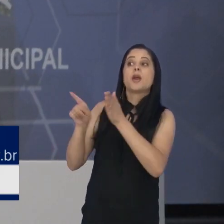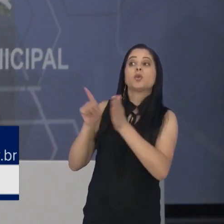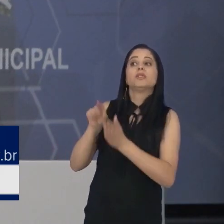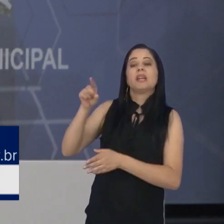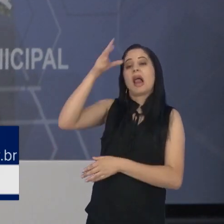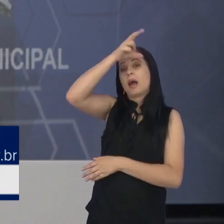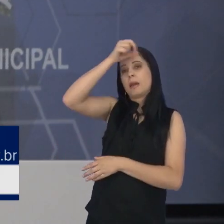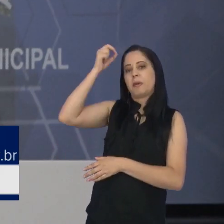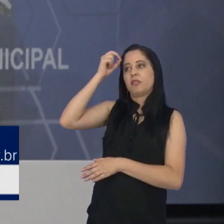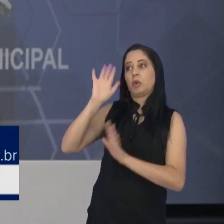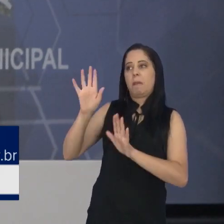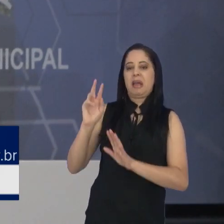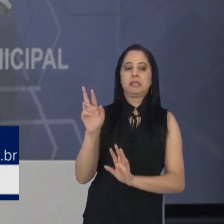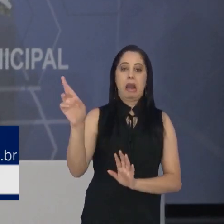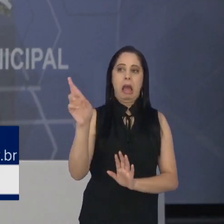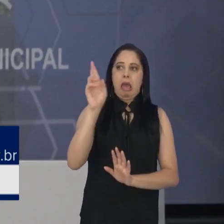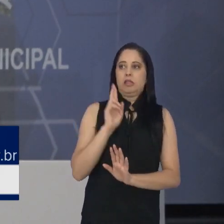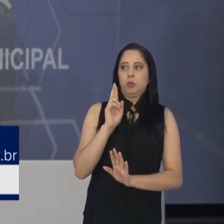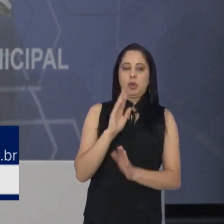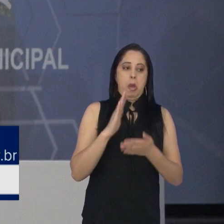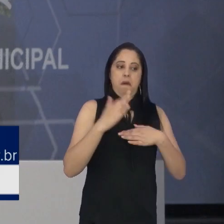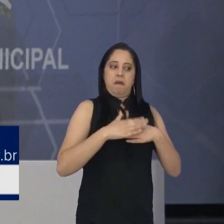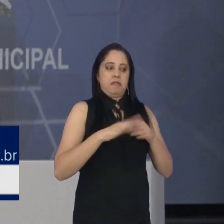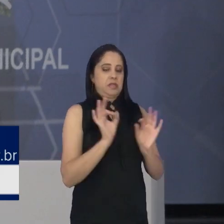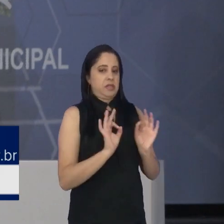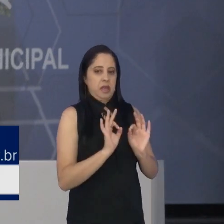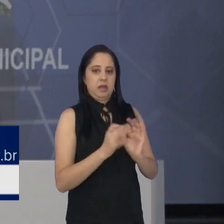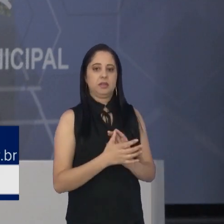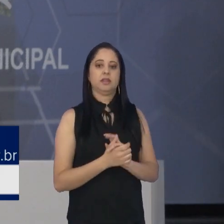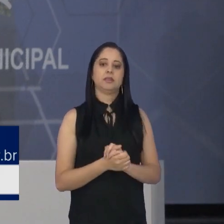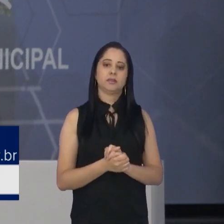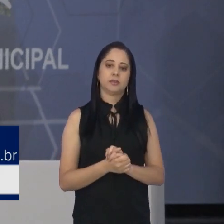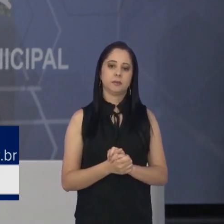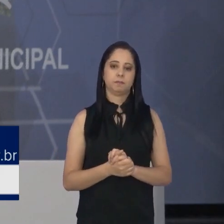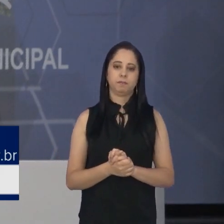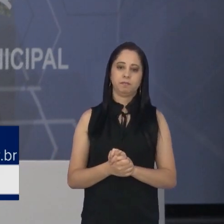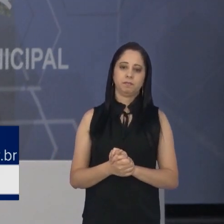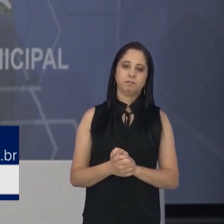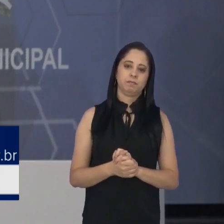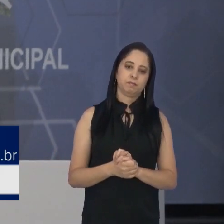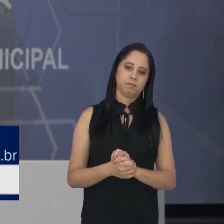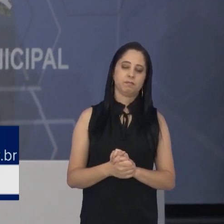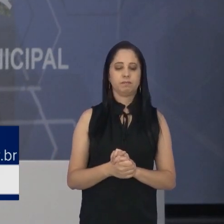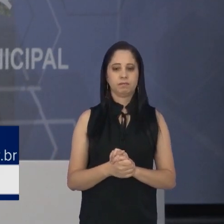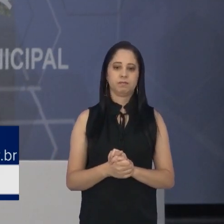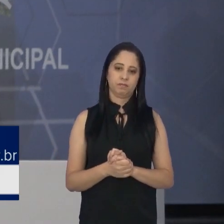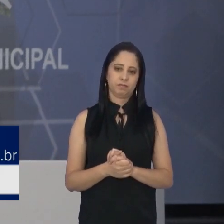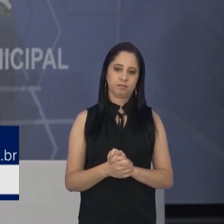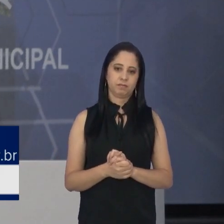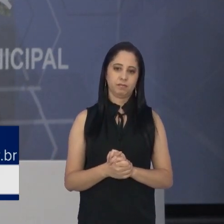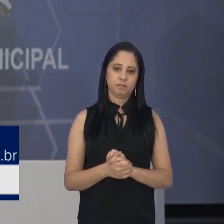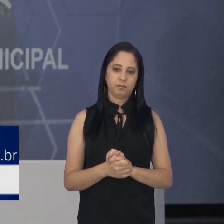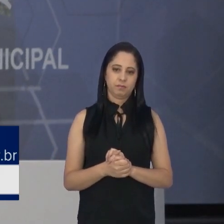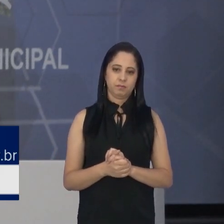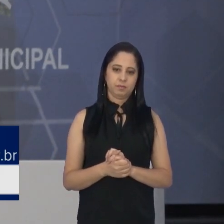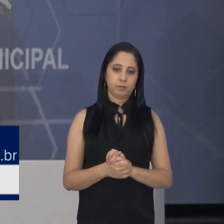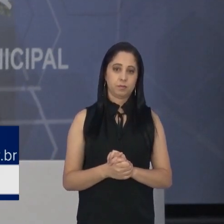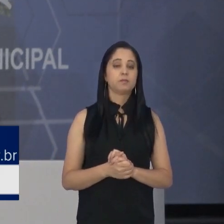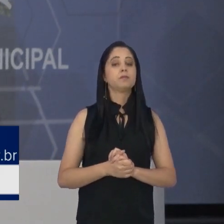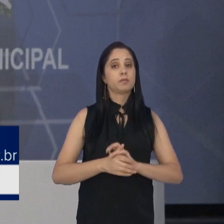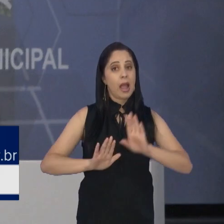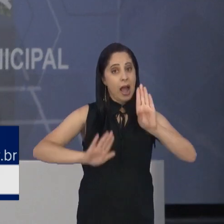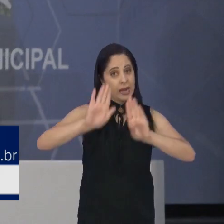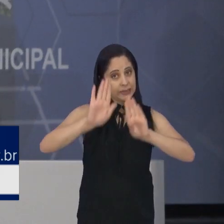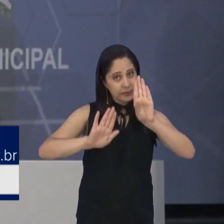desrespeitado a legislação. O governo alegou que a última tentativa de licitação chegou a ser suspensa 2 vezes pela Justiça em março e maio desse ano. O pregão,